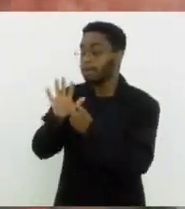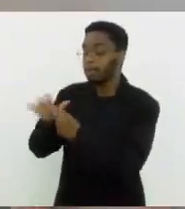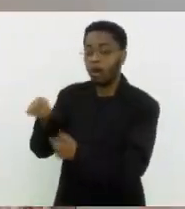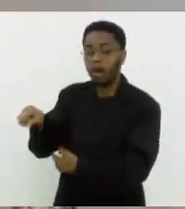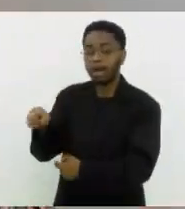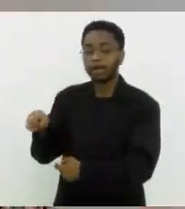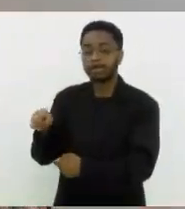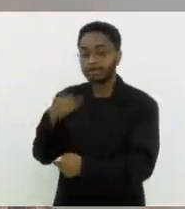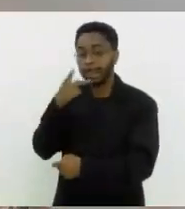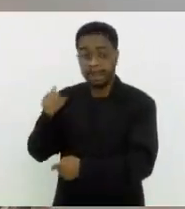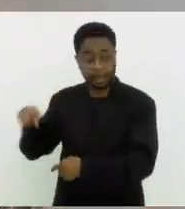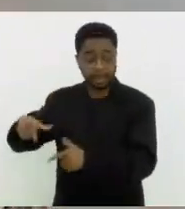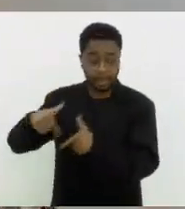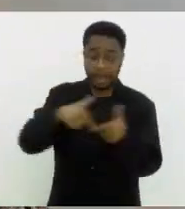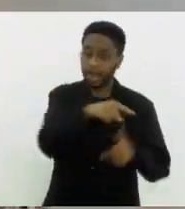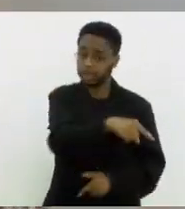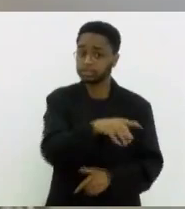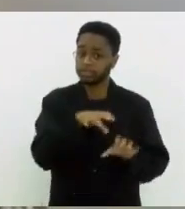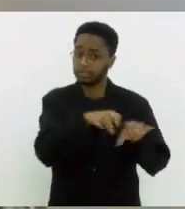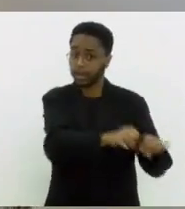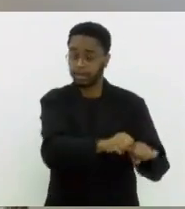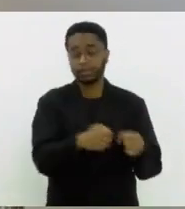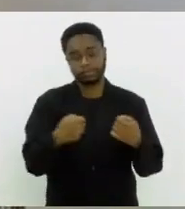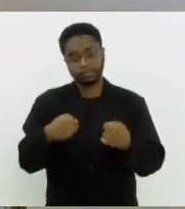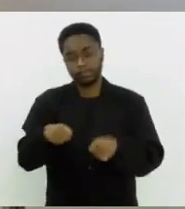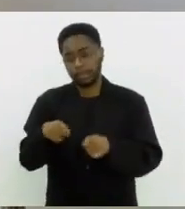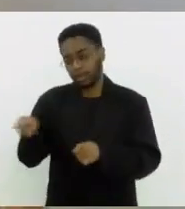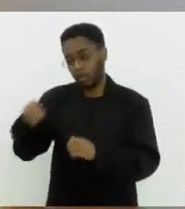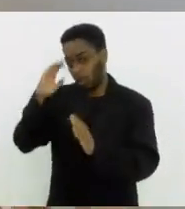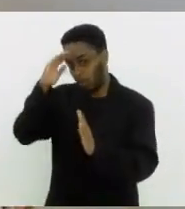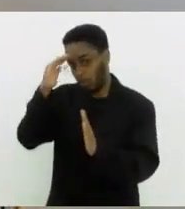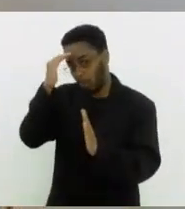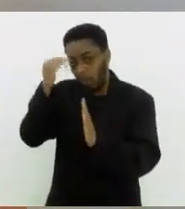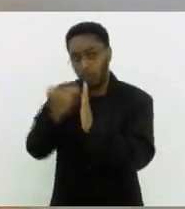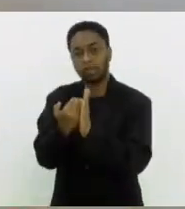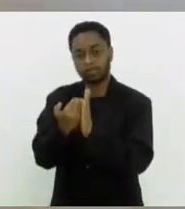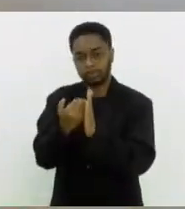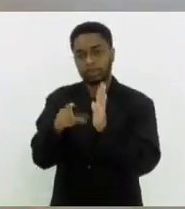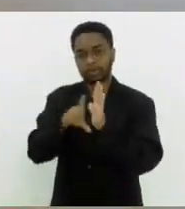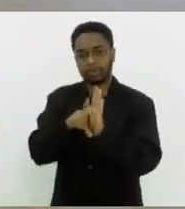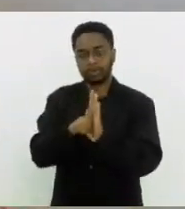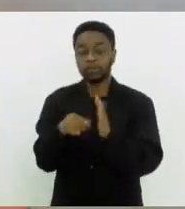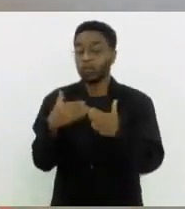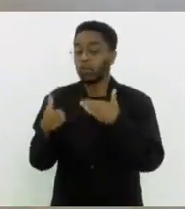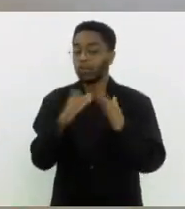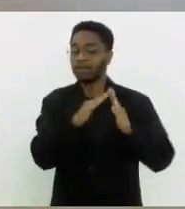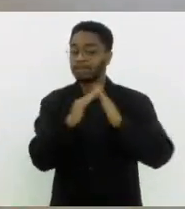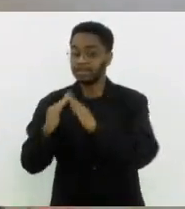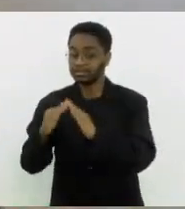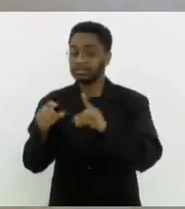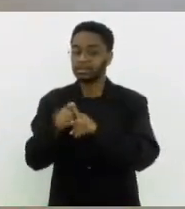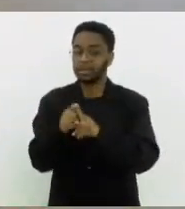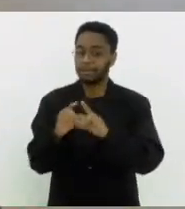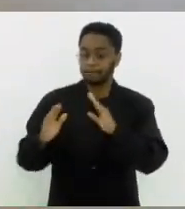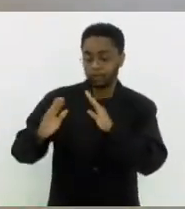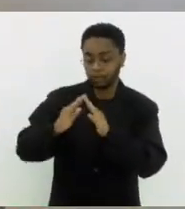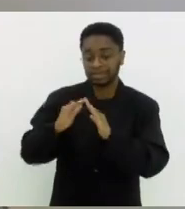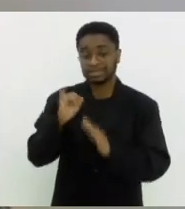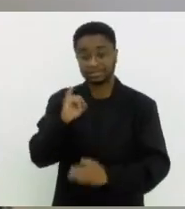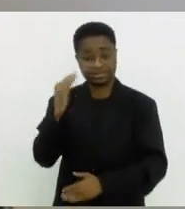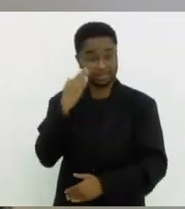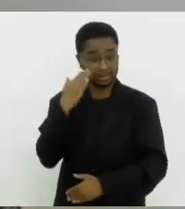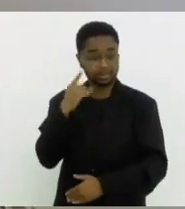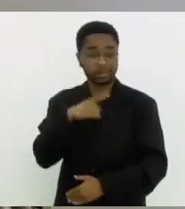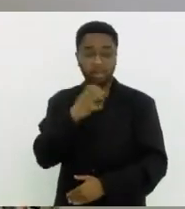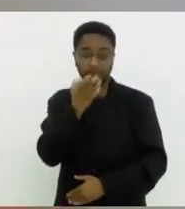autoridade é obrigada a agir para cumprir a lei. E, claro, qualquer vizinho, qualquer morador, sabendo que tem